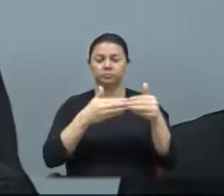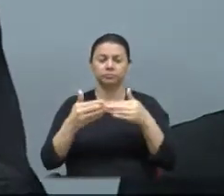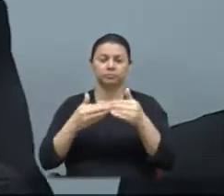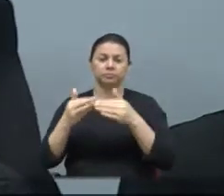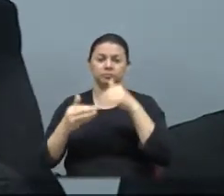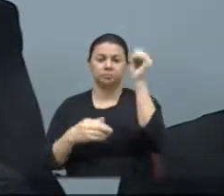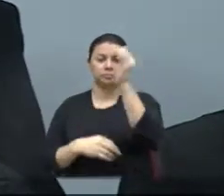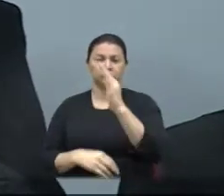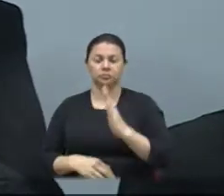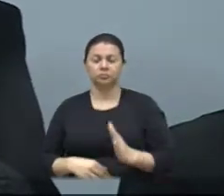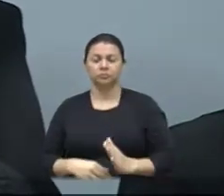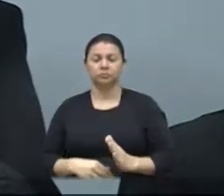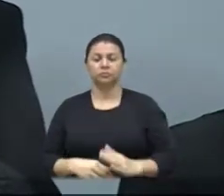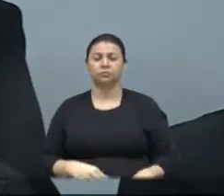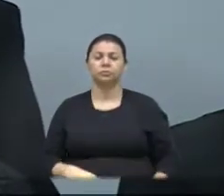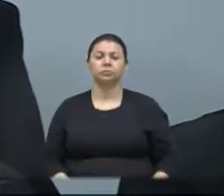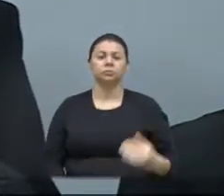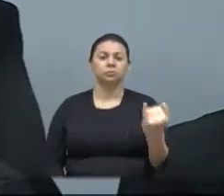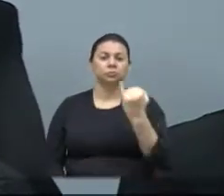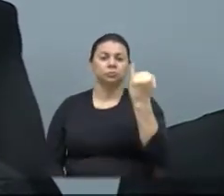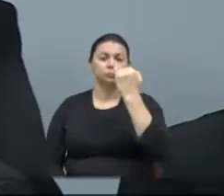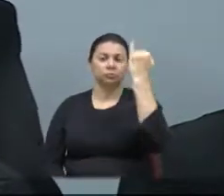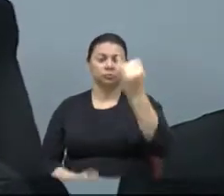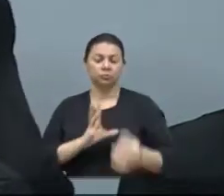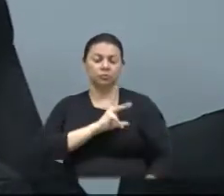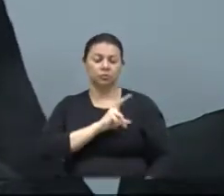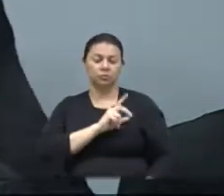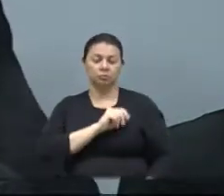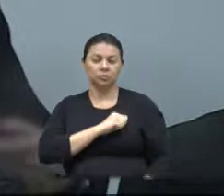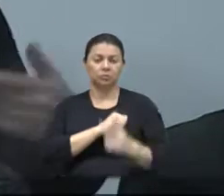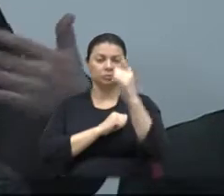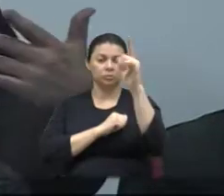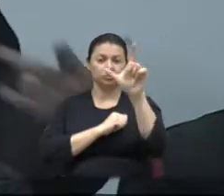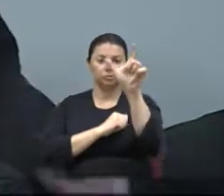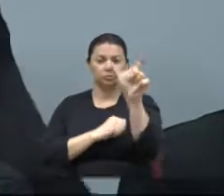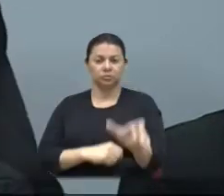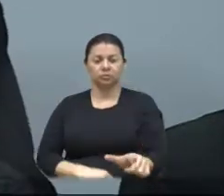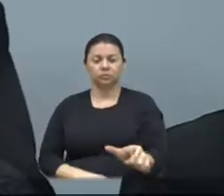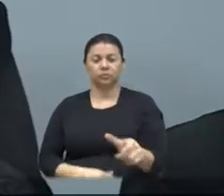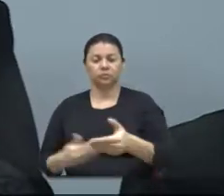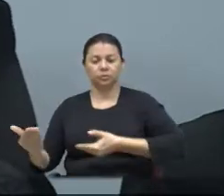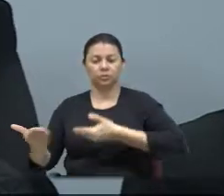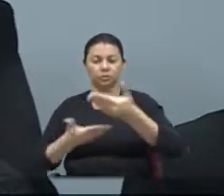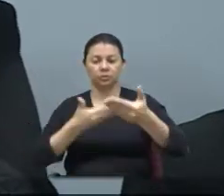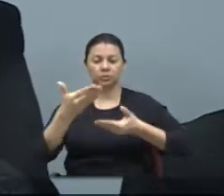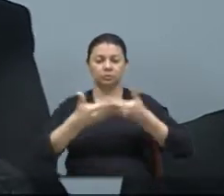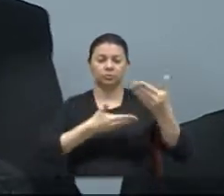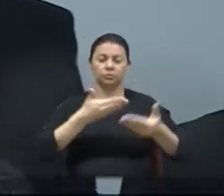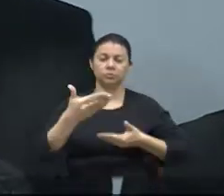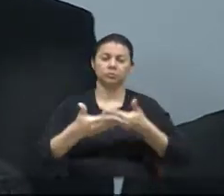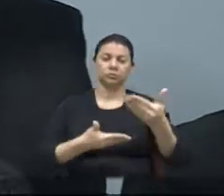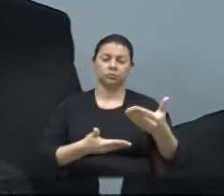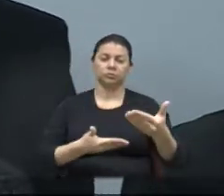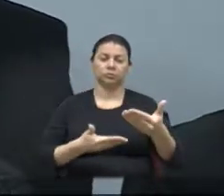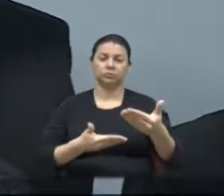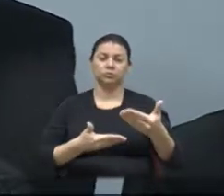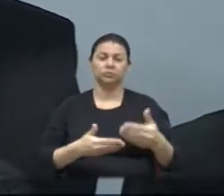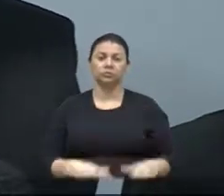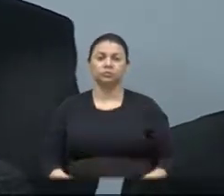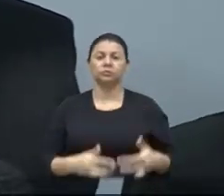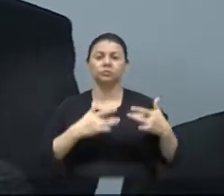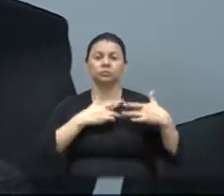pessoas têm problemas que estão sofrendo ea igreja tem o